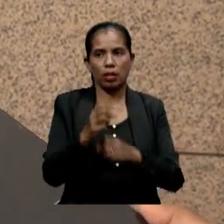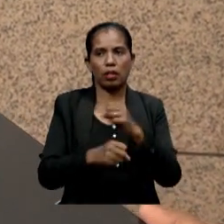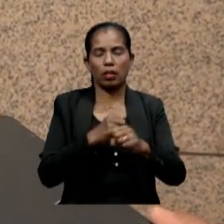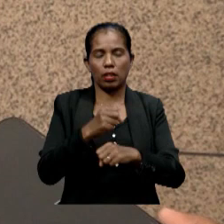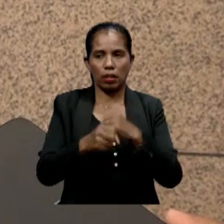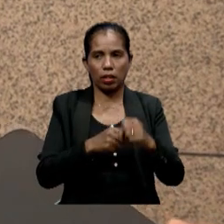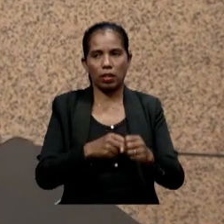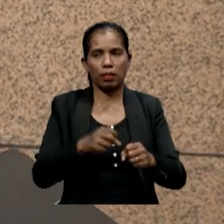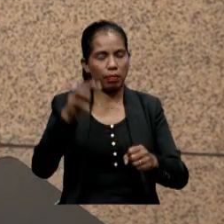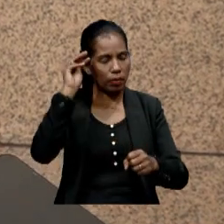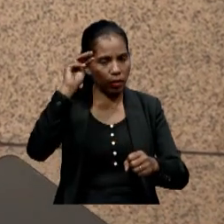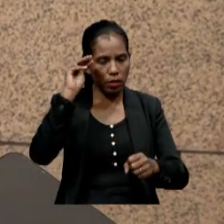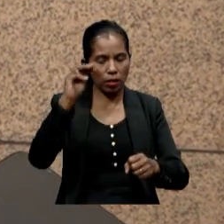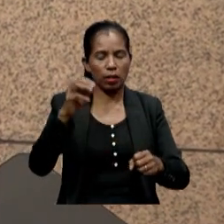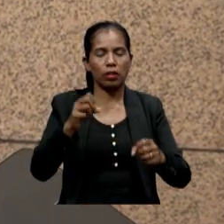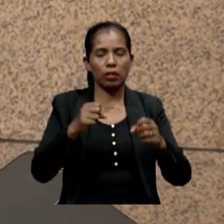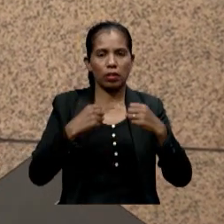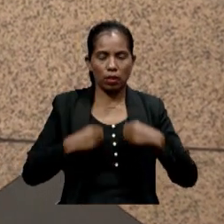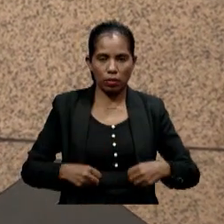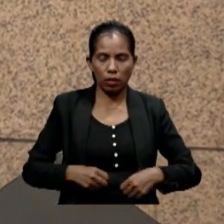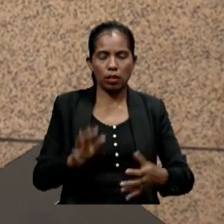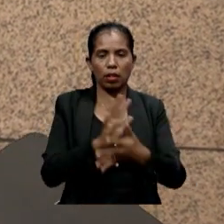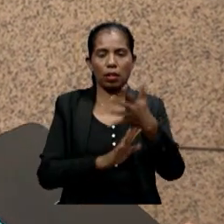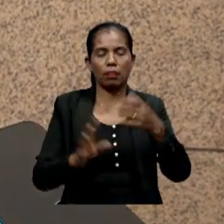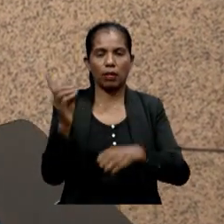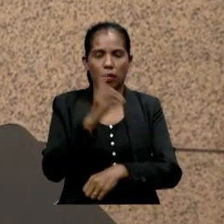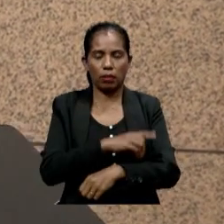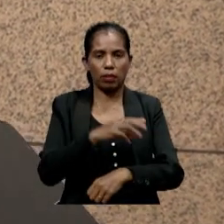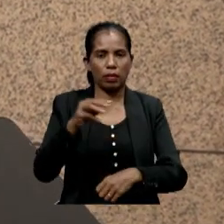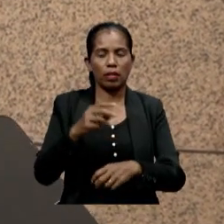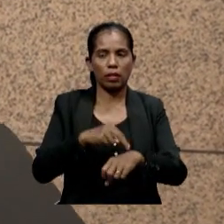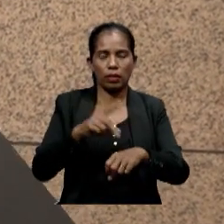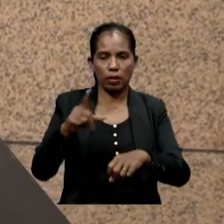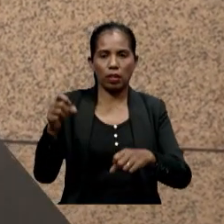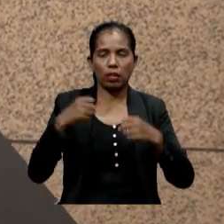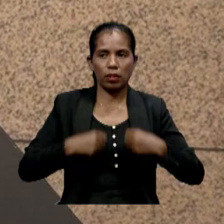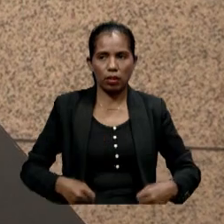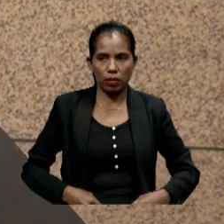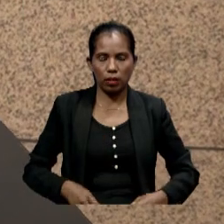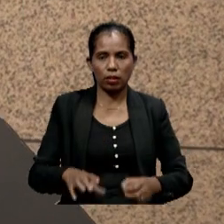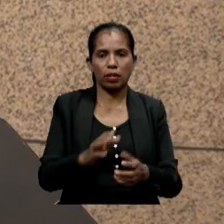halo celebra Loro Nacional de Saúde e Halomo Sharifa,